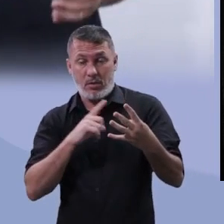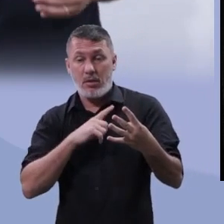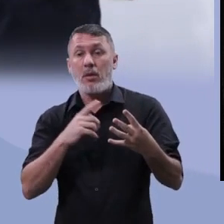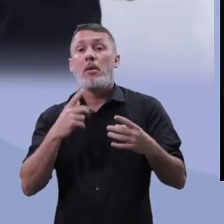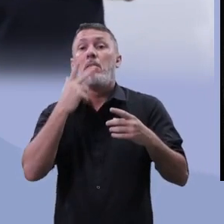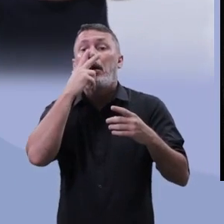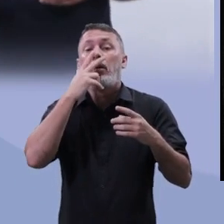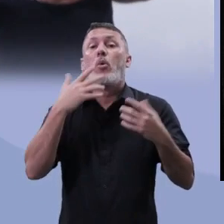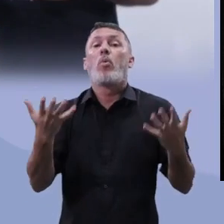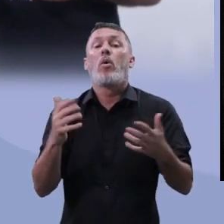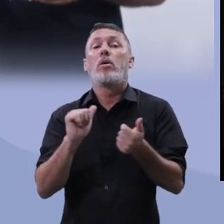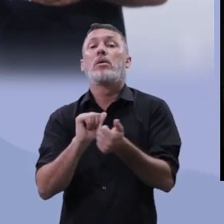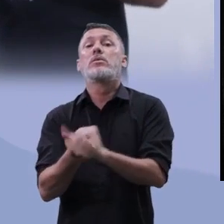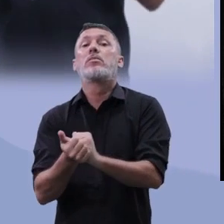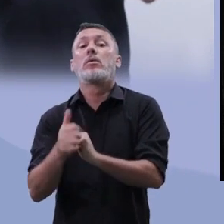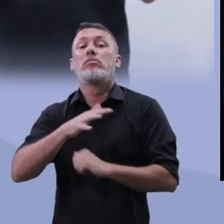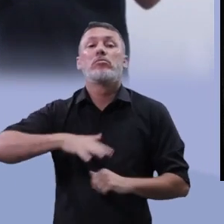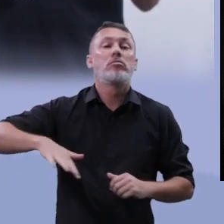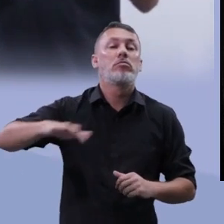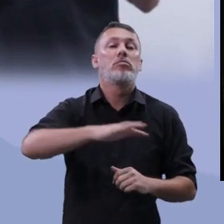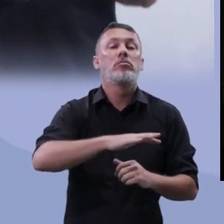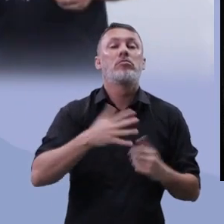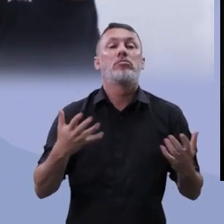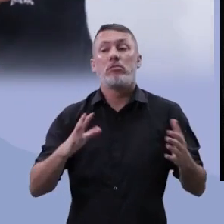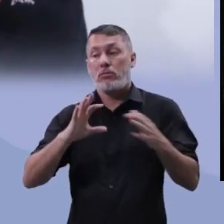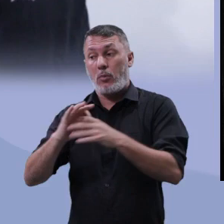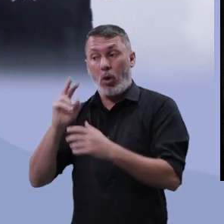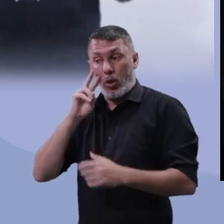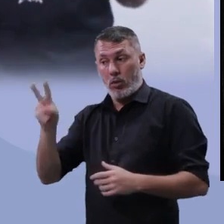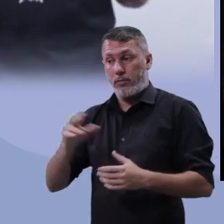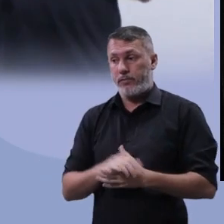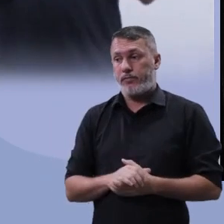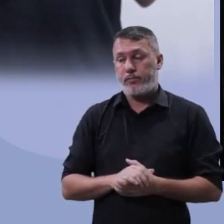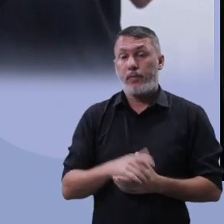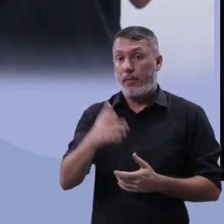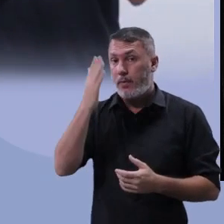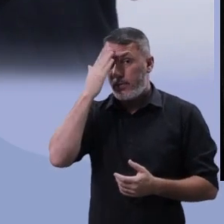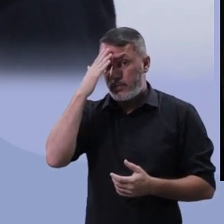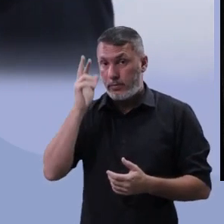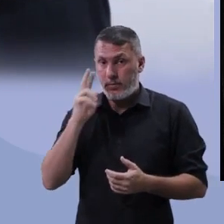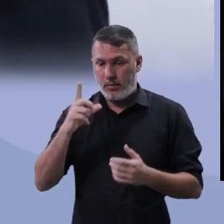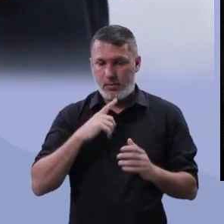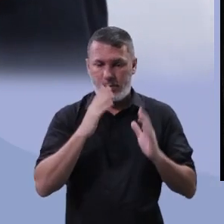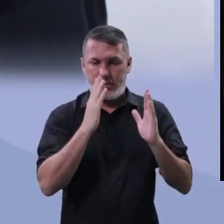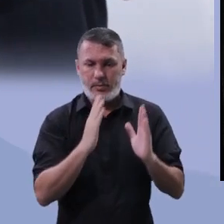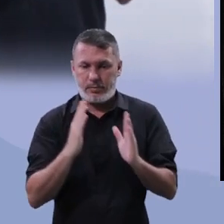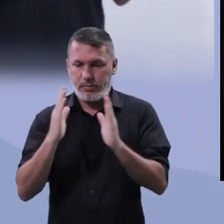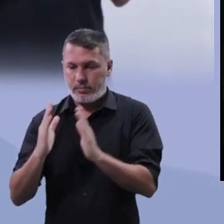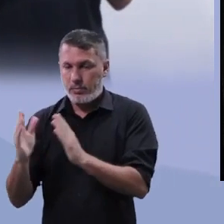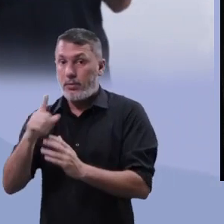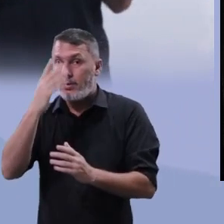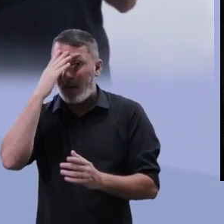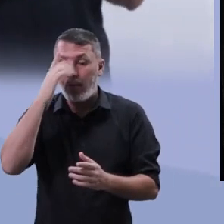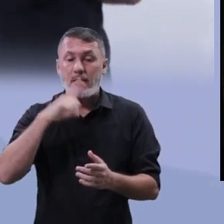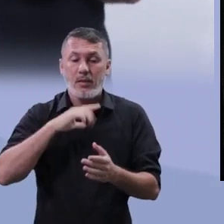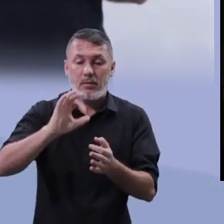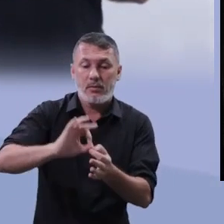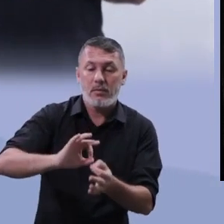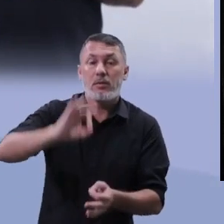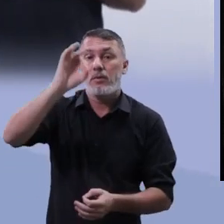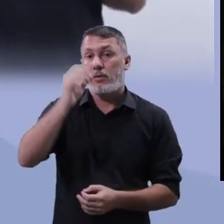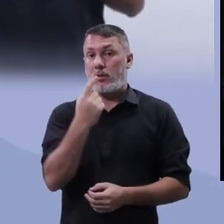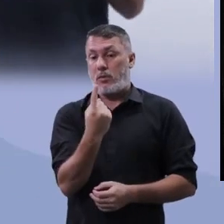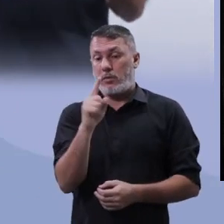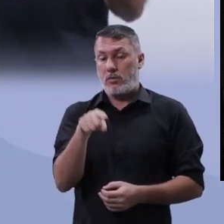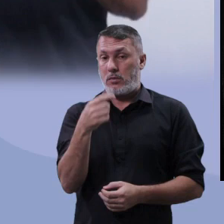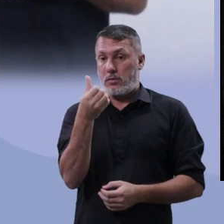jogaram respectivamente. Aí tá ali o que eles jogaram. A gente tem essas informações. A média é